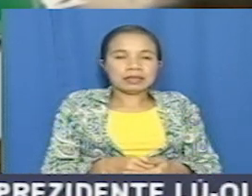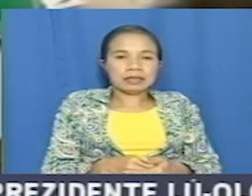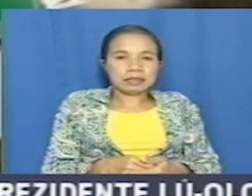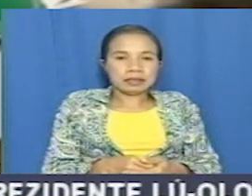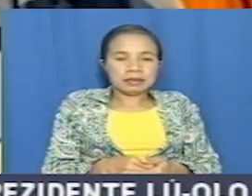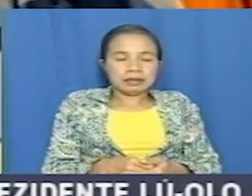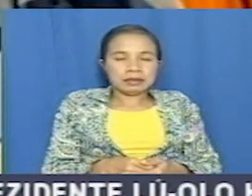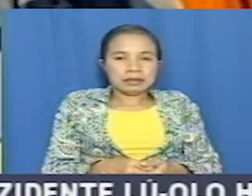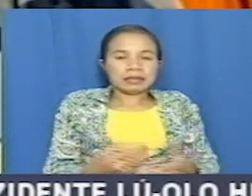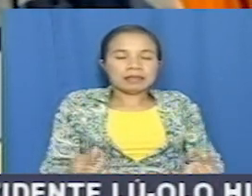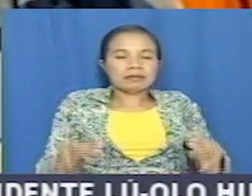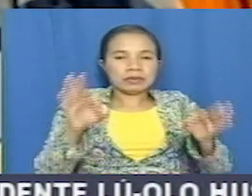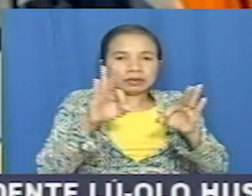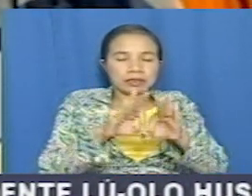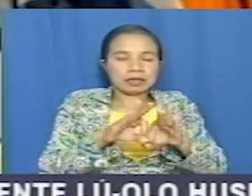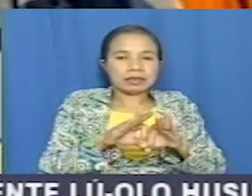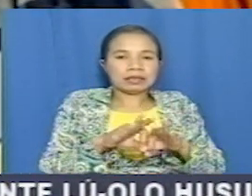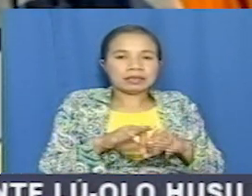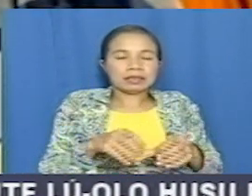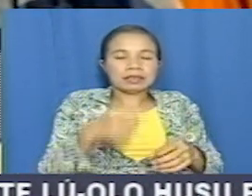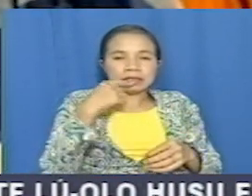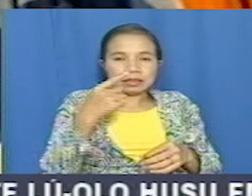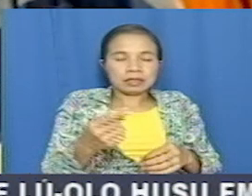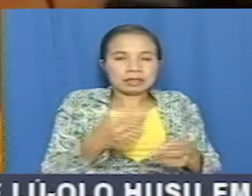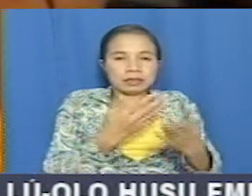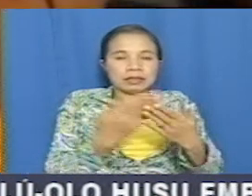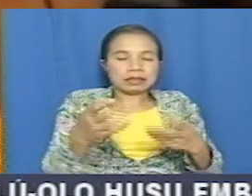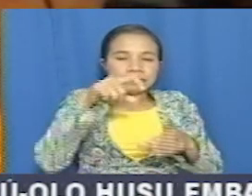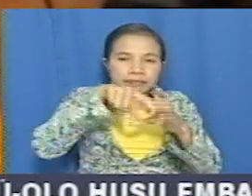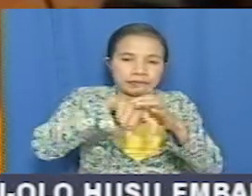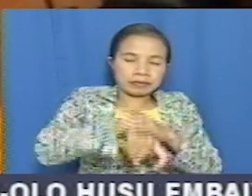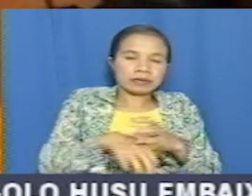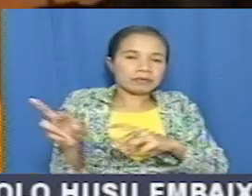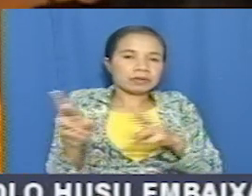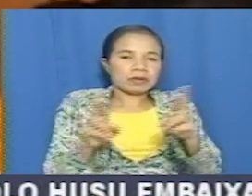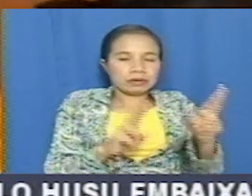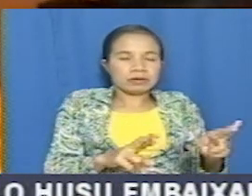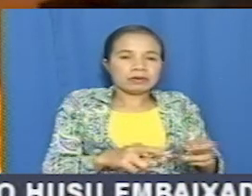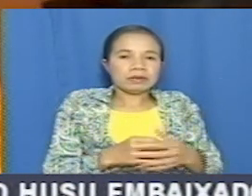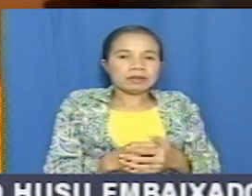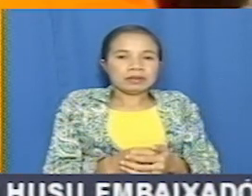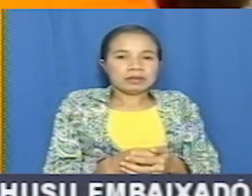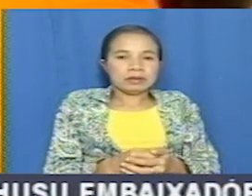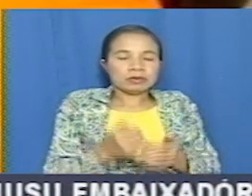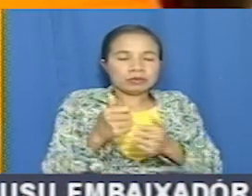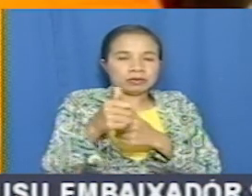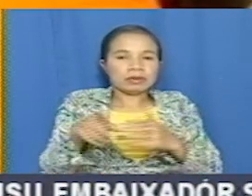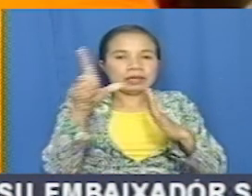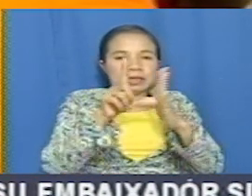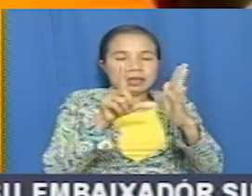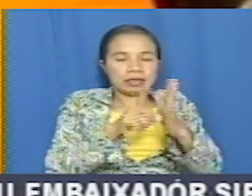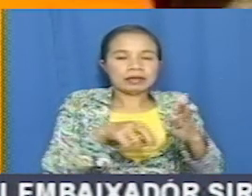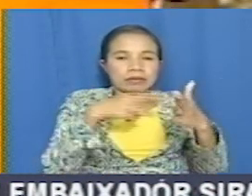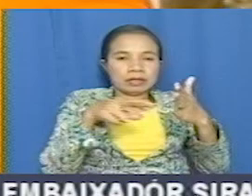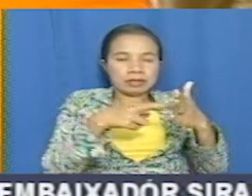endurance test é importante e certifica que equipamento perfuração é pronto ou não preenche requisitos de lei no